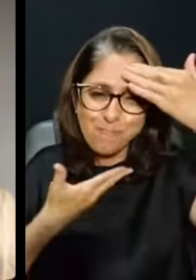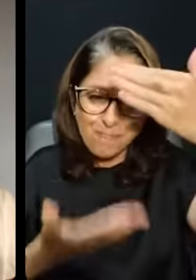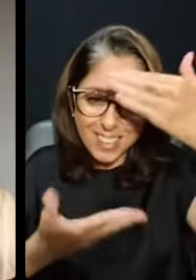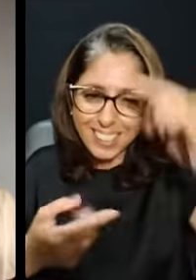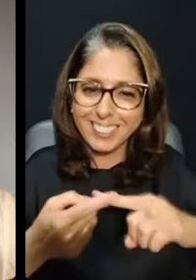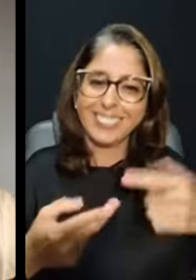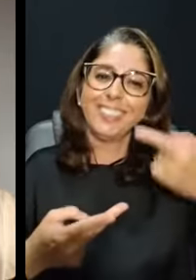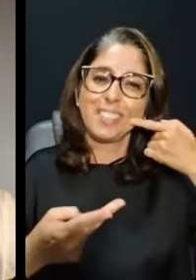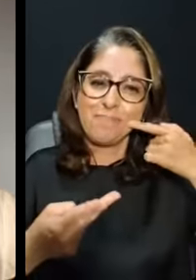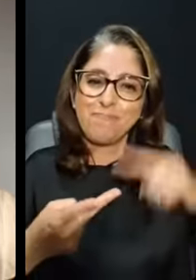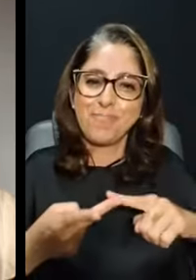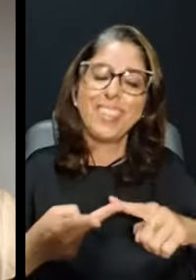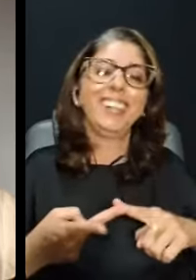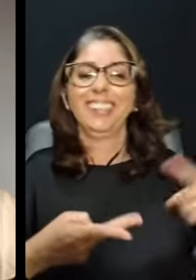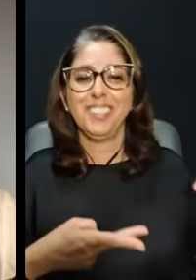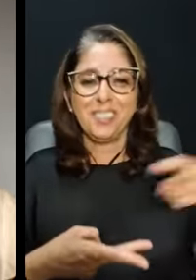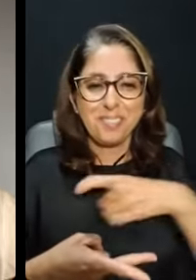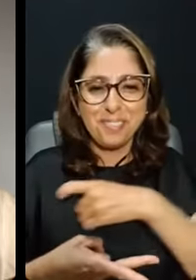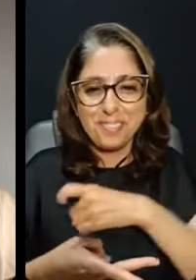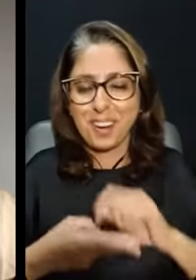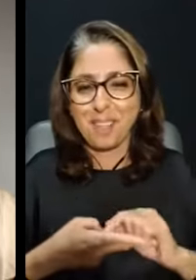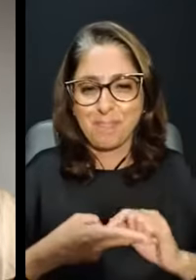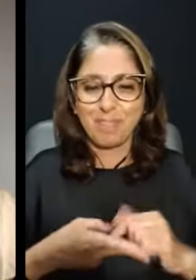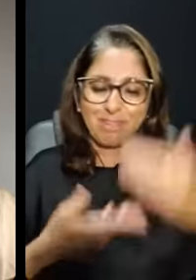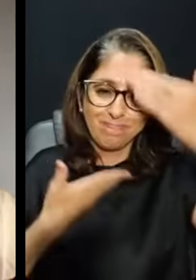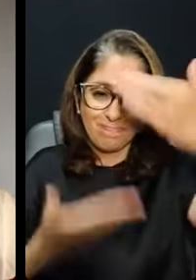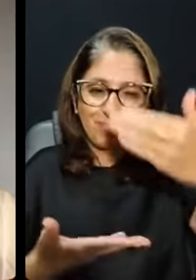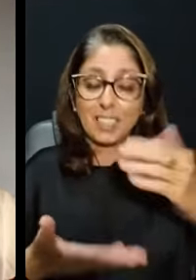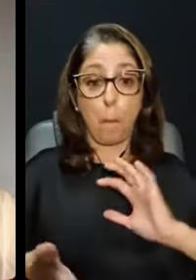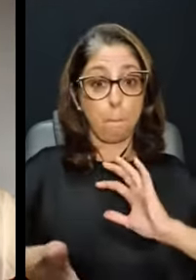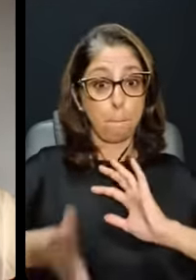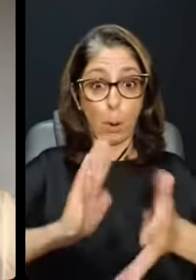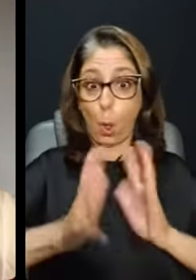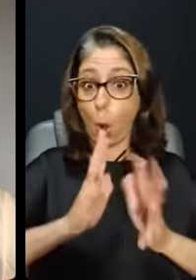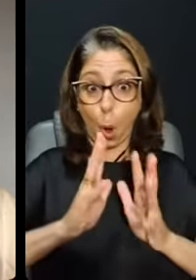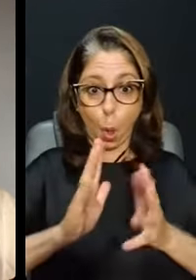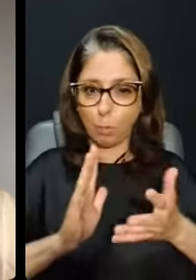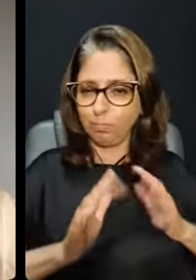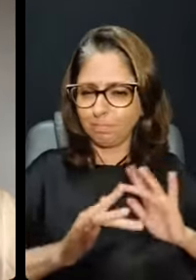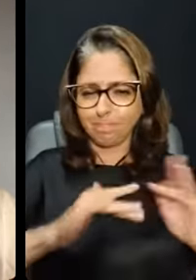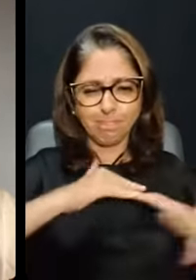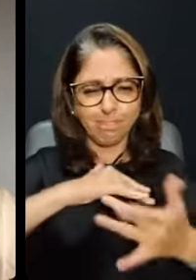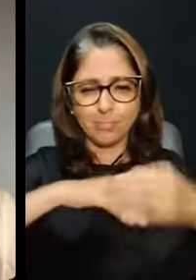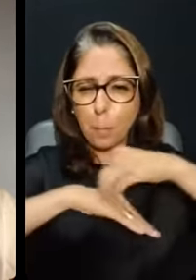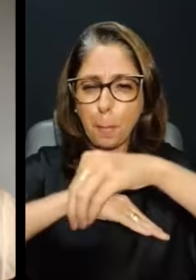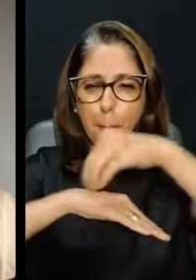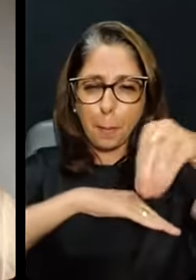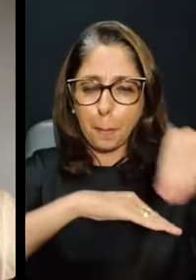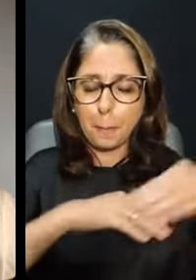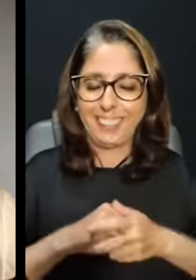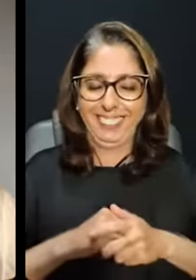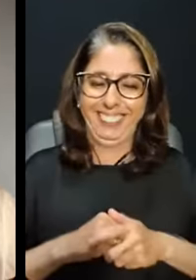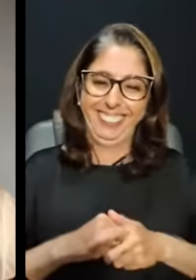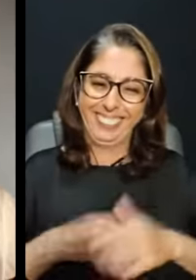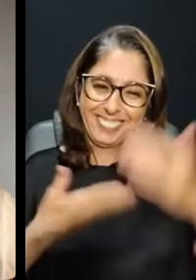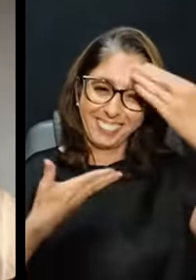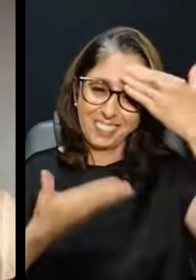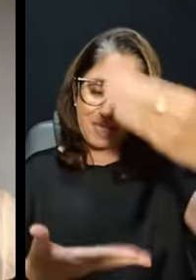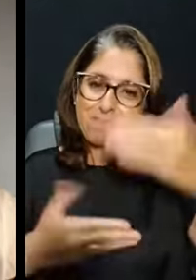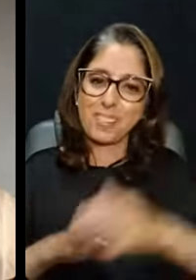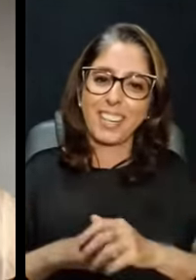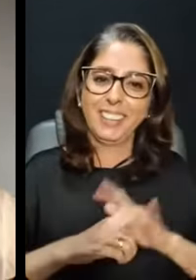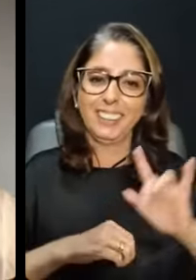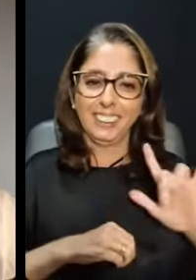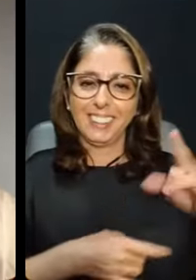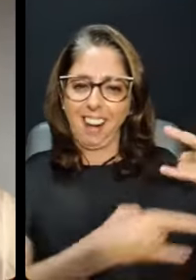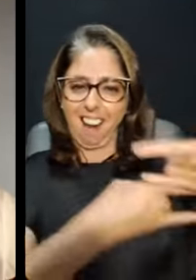Um luxo, uma honra ter você aqui nessa live com a gente. E muito obrigada por tudo. E muito obrigada por vocês que